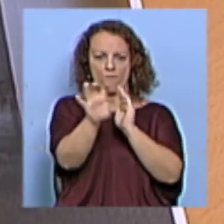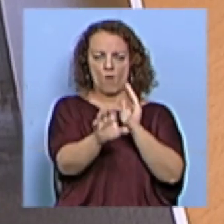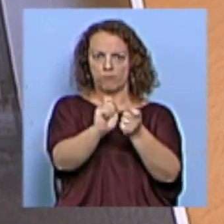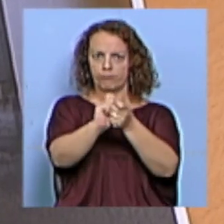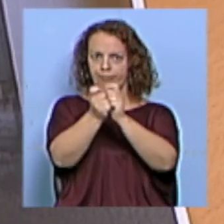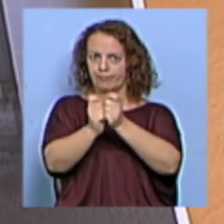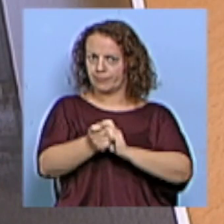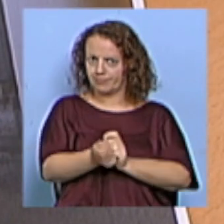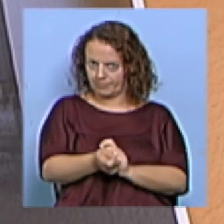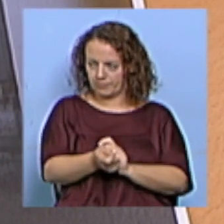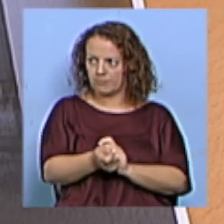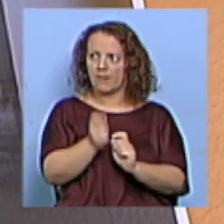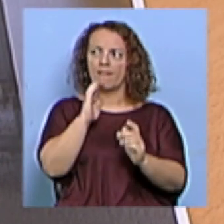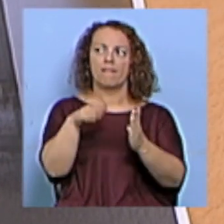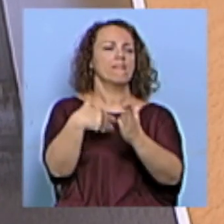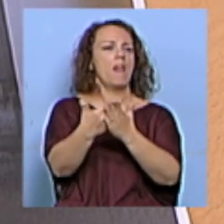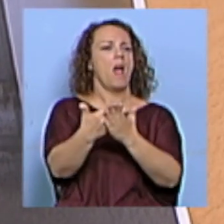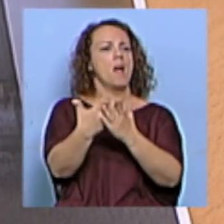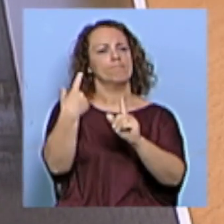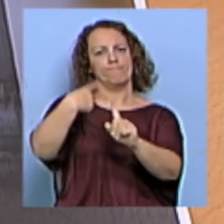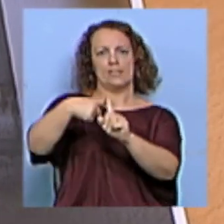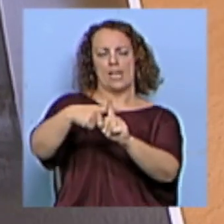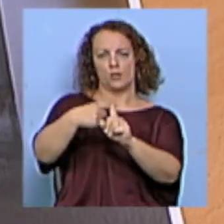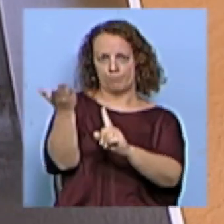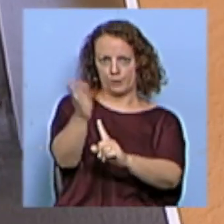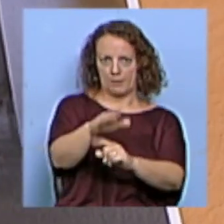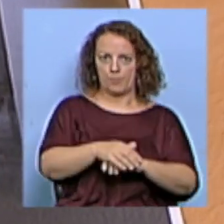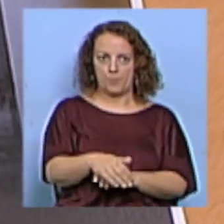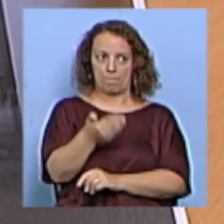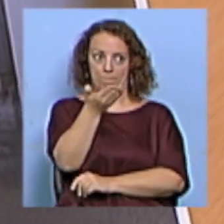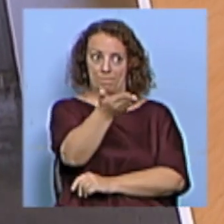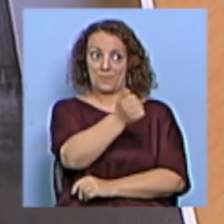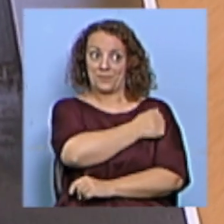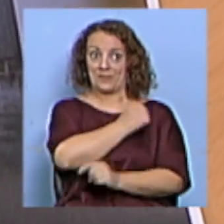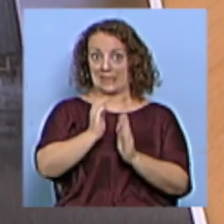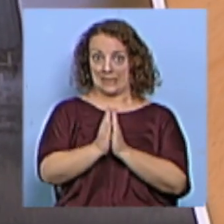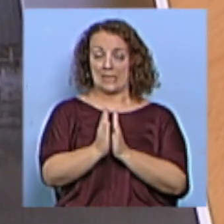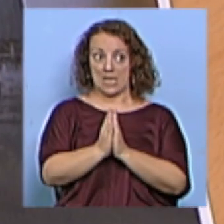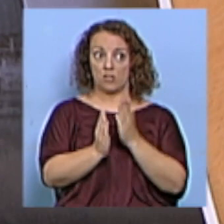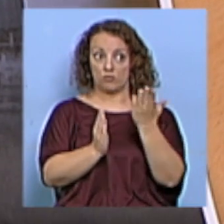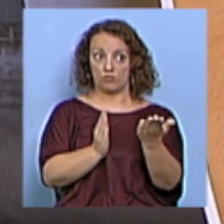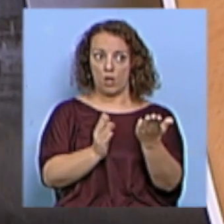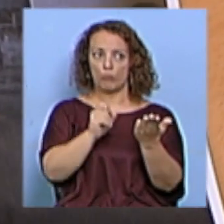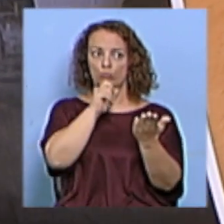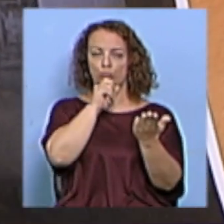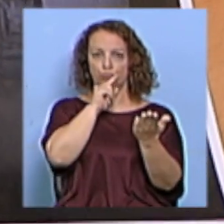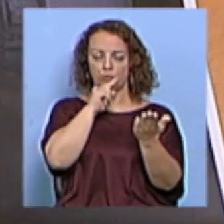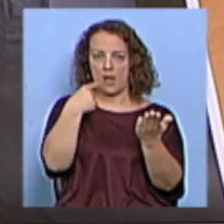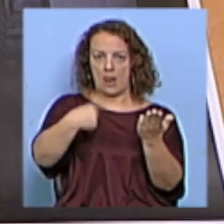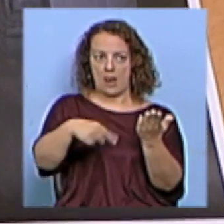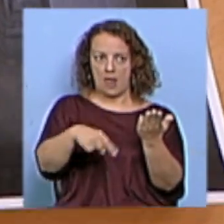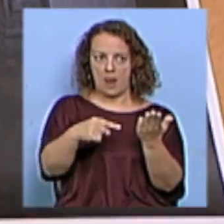forma, para um maior ganho. Por exemplo, nesta igreja nós podemos juntar